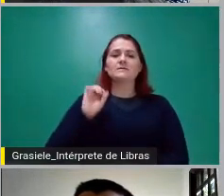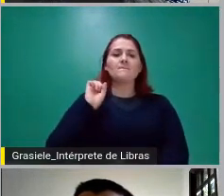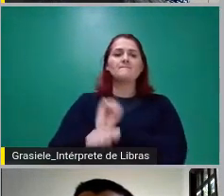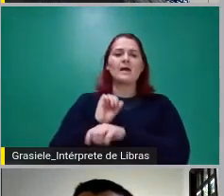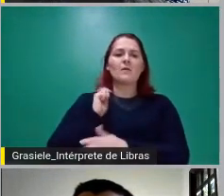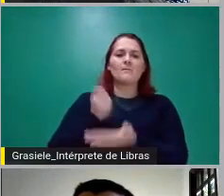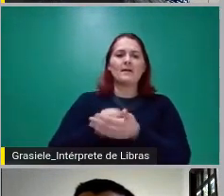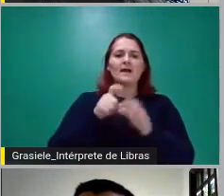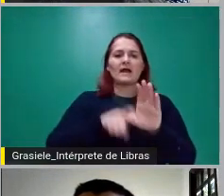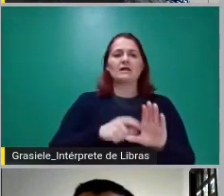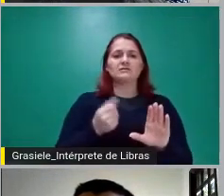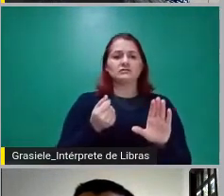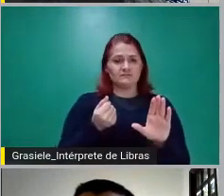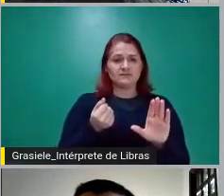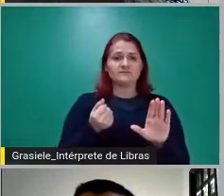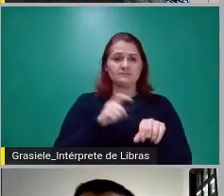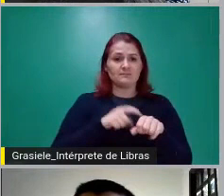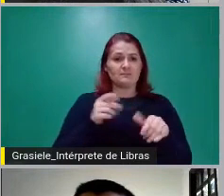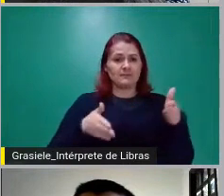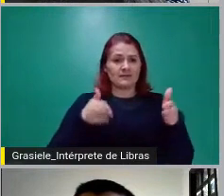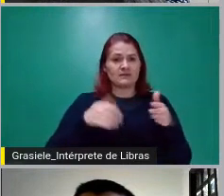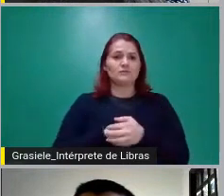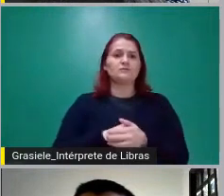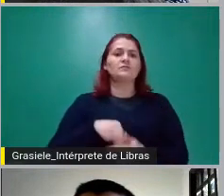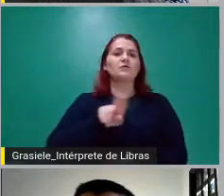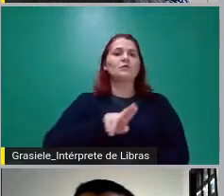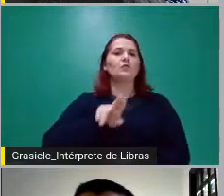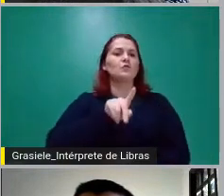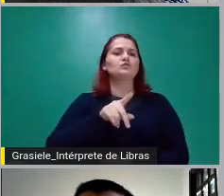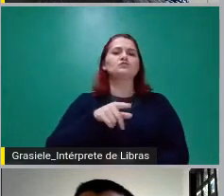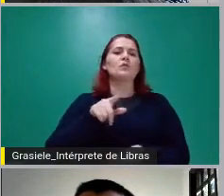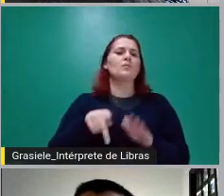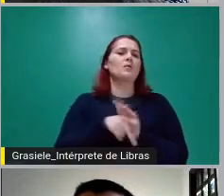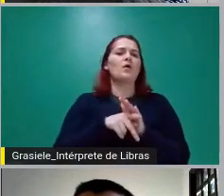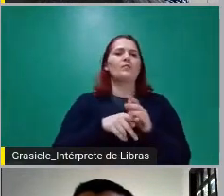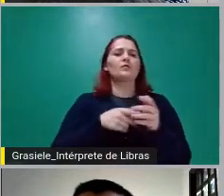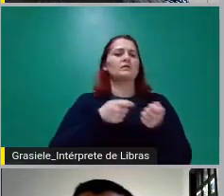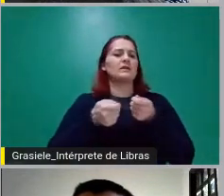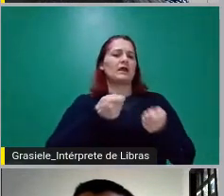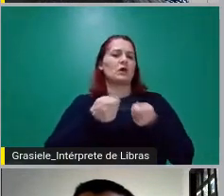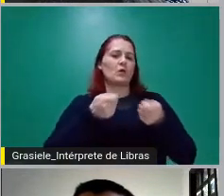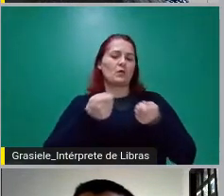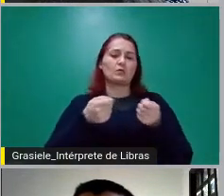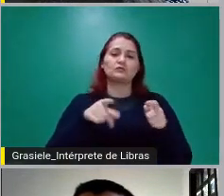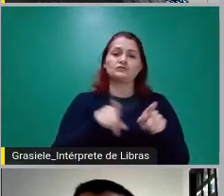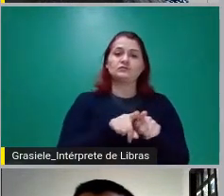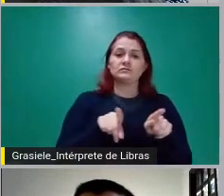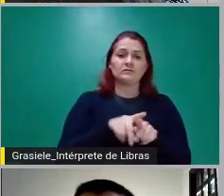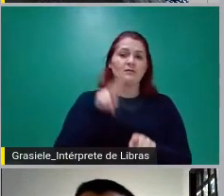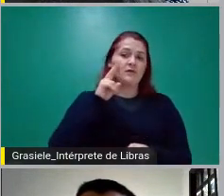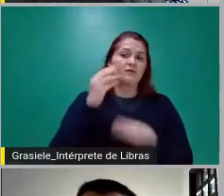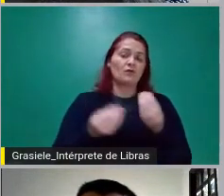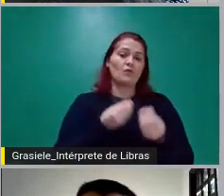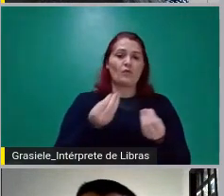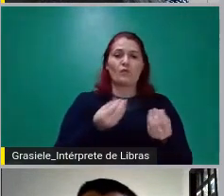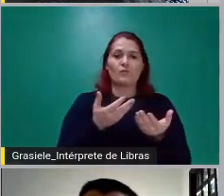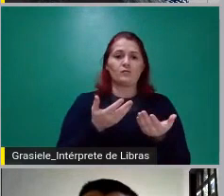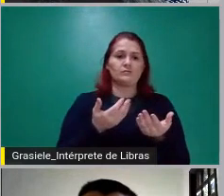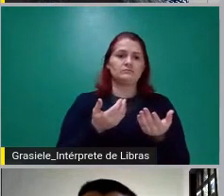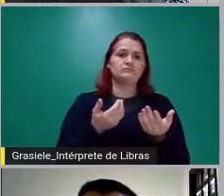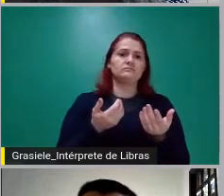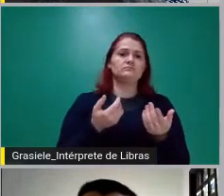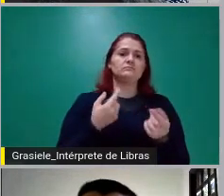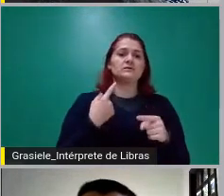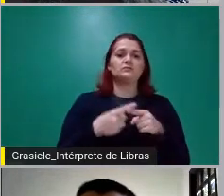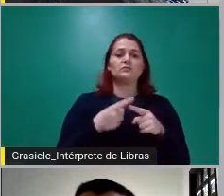indeterminado, utilizou durante algum tempo a moratória como instrumento de negociação e as previsões de retaliação e catástrofe, na medida